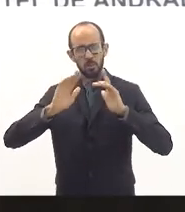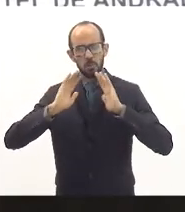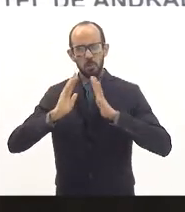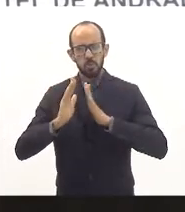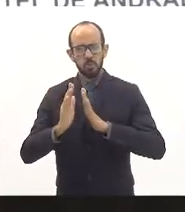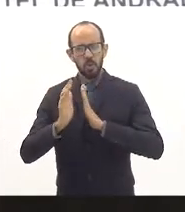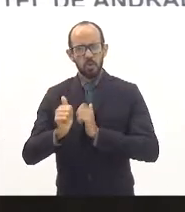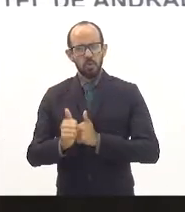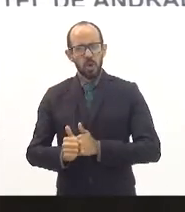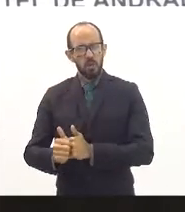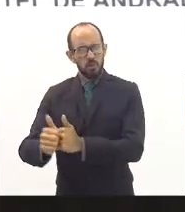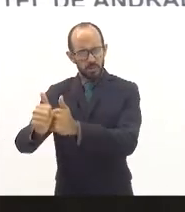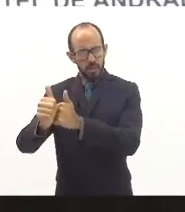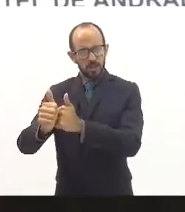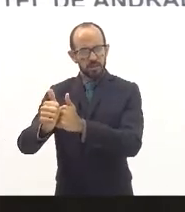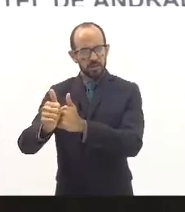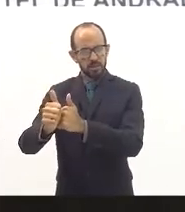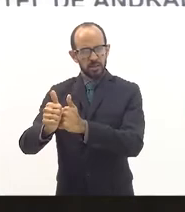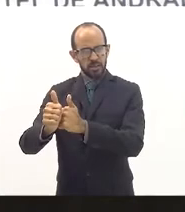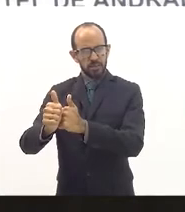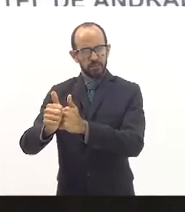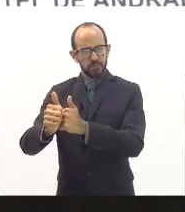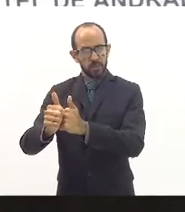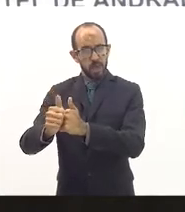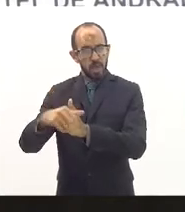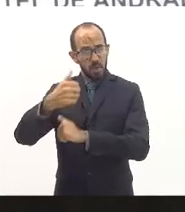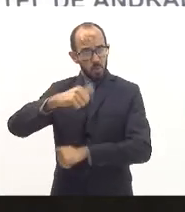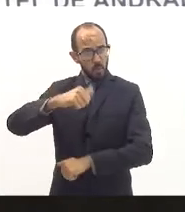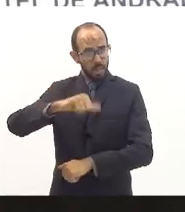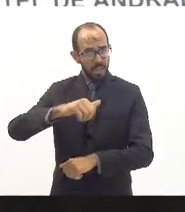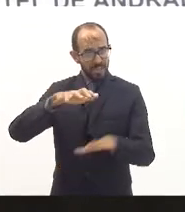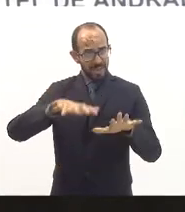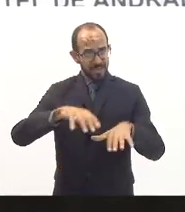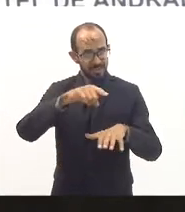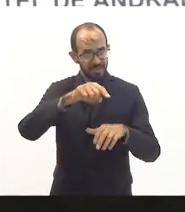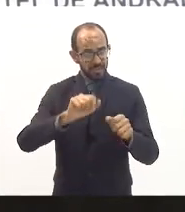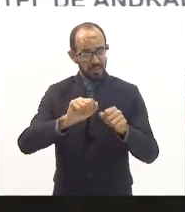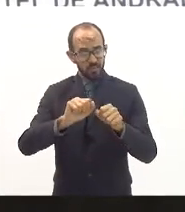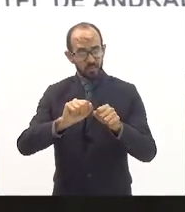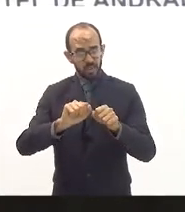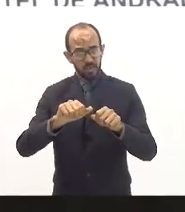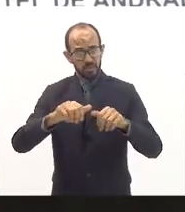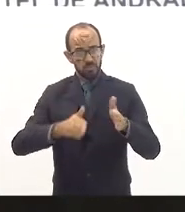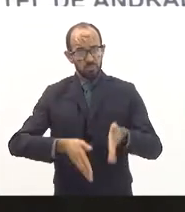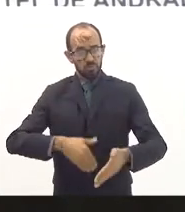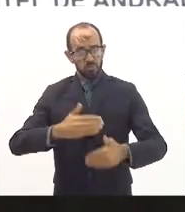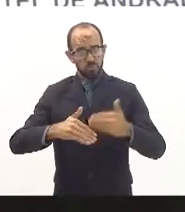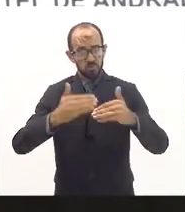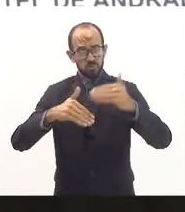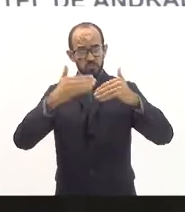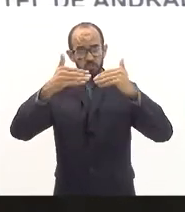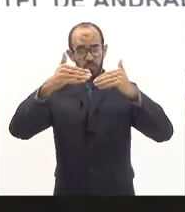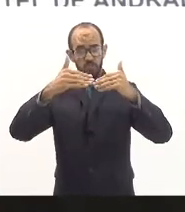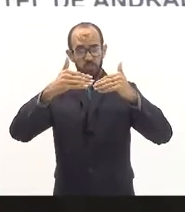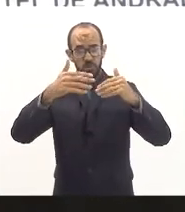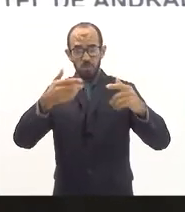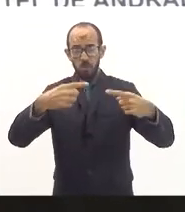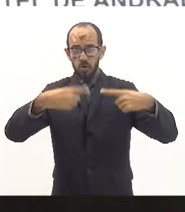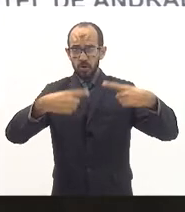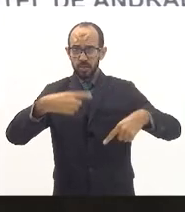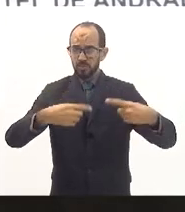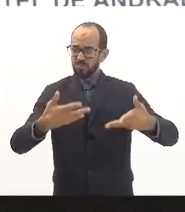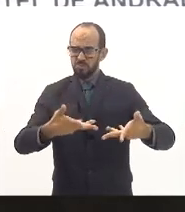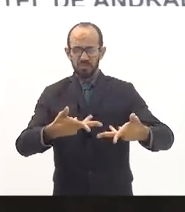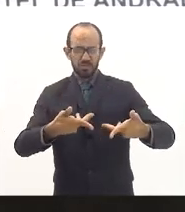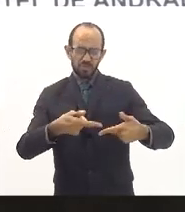Com essas qualidades, construiu uma trajetória política brilhante, onde o humanismo